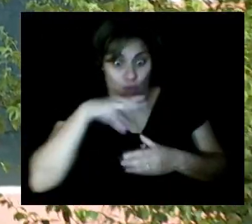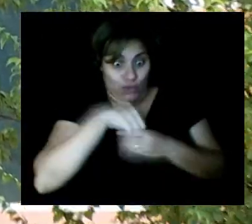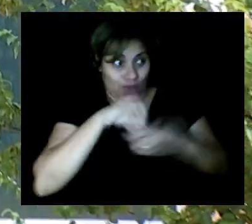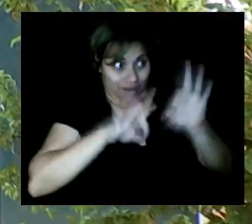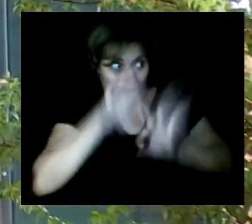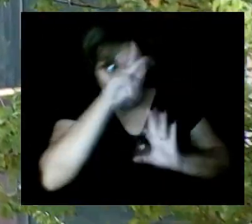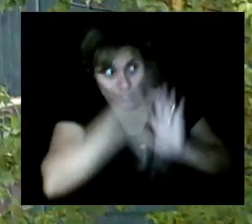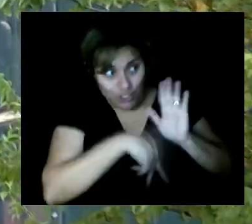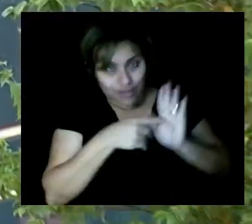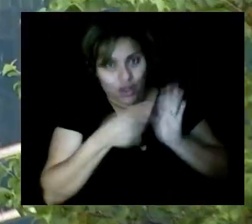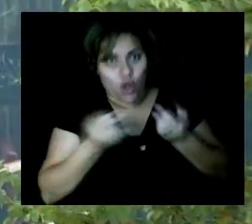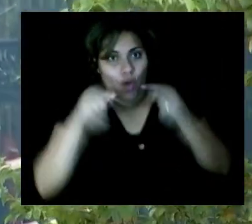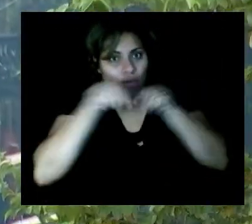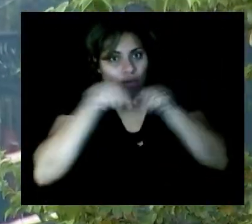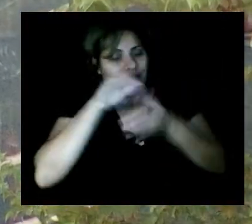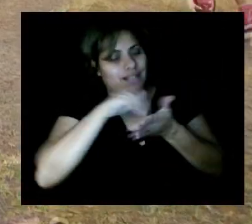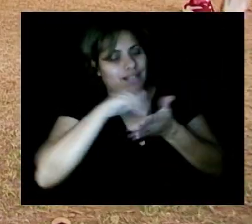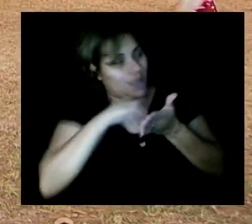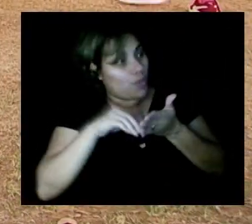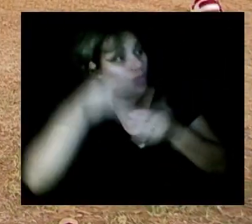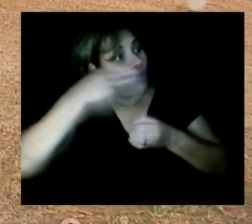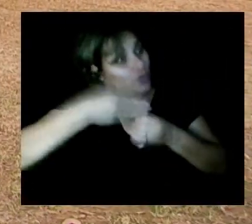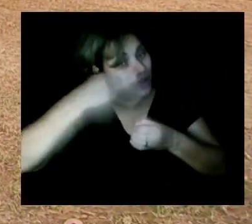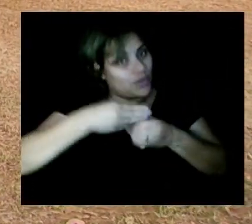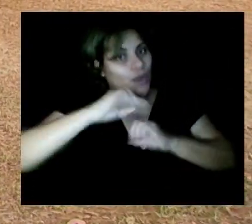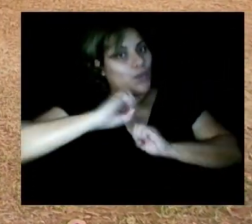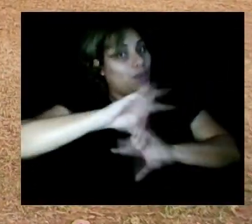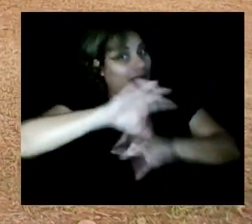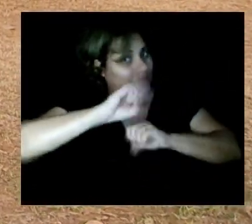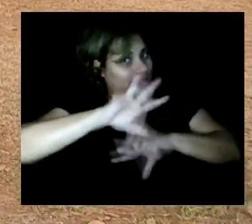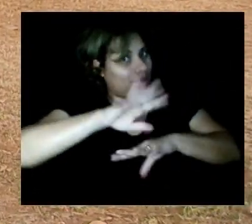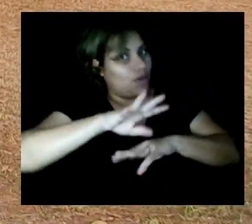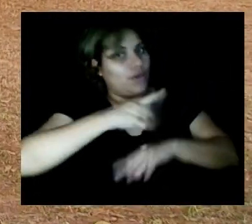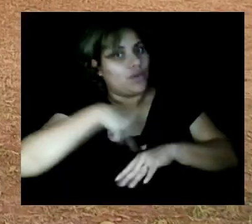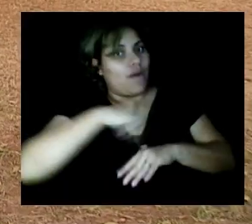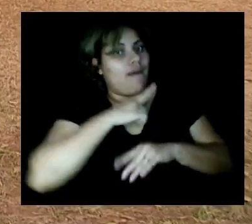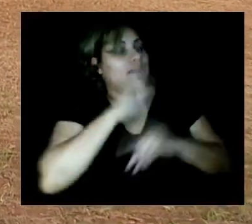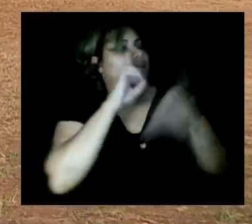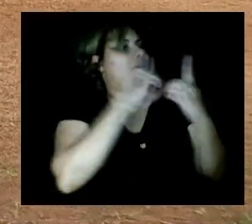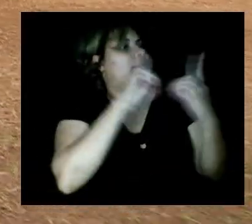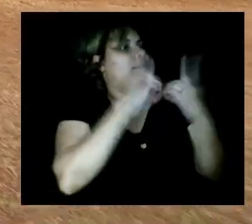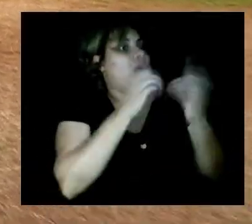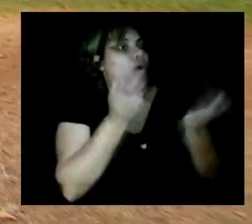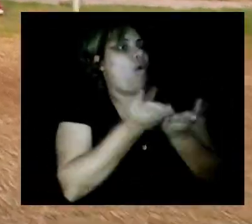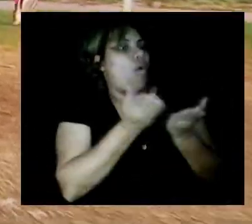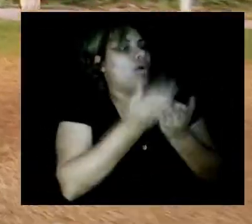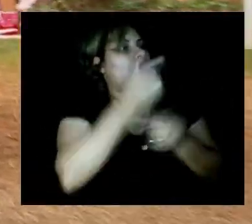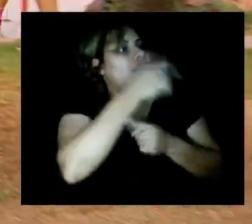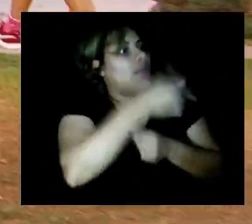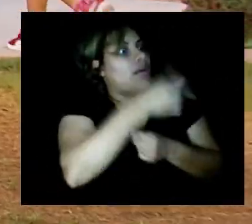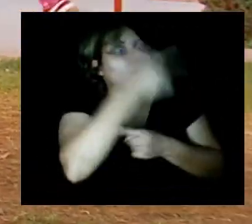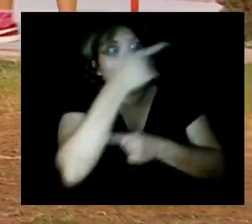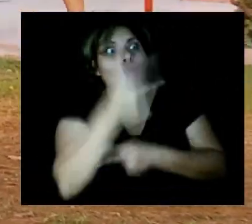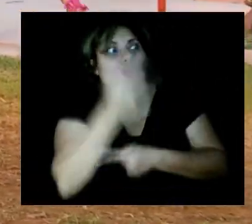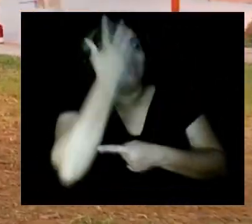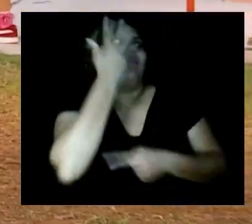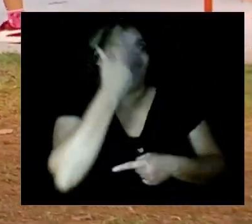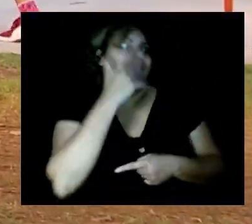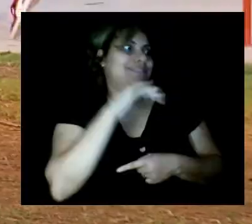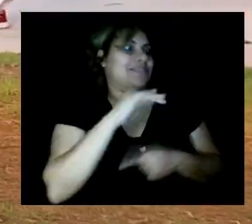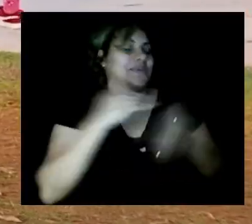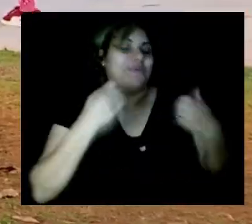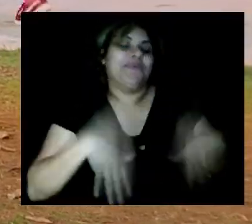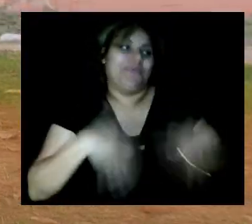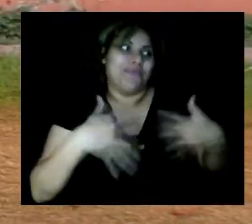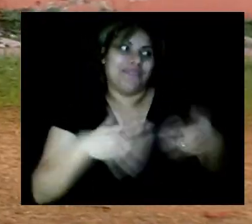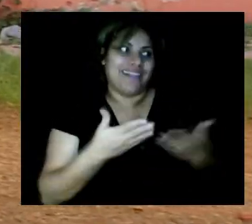com a Secretaria Municipal de Educação, nós atendemos hoje 72 crianças. Começou